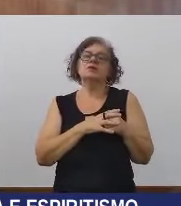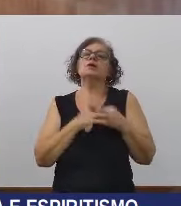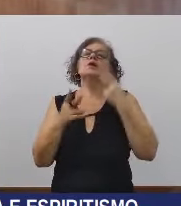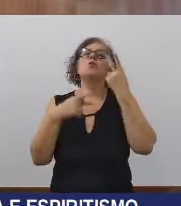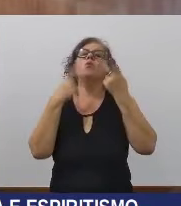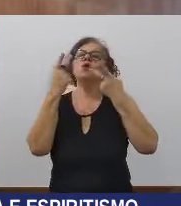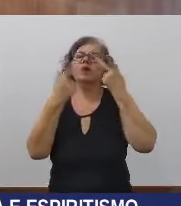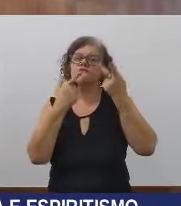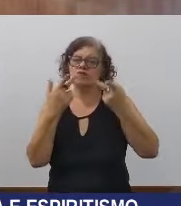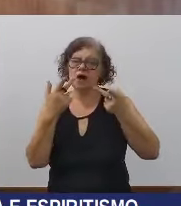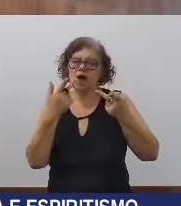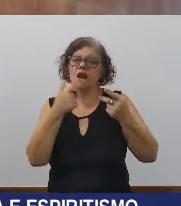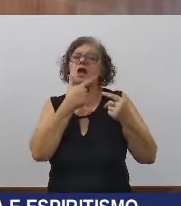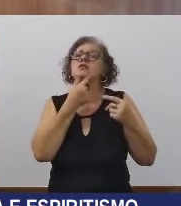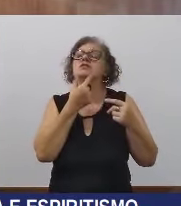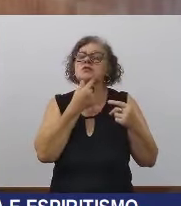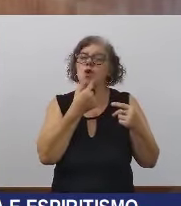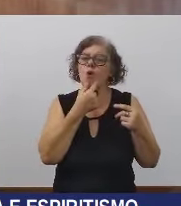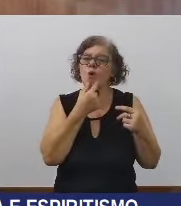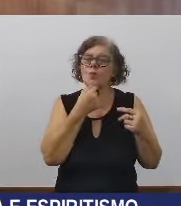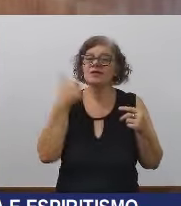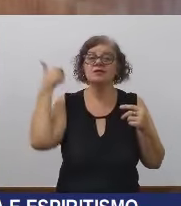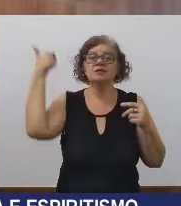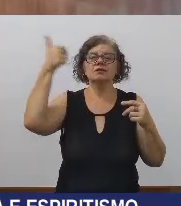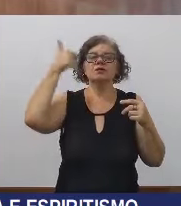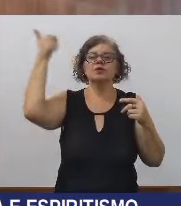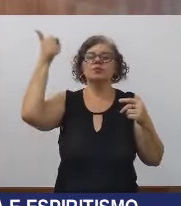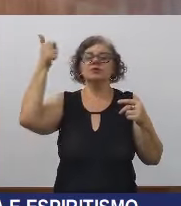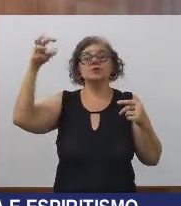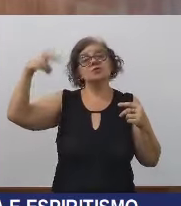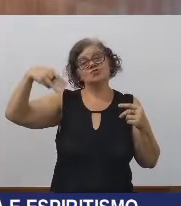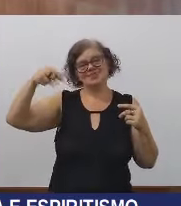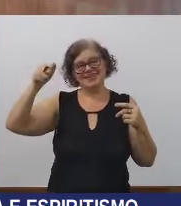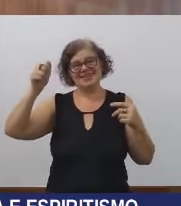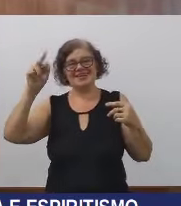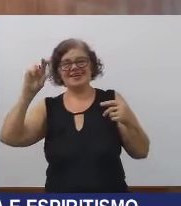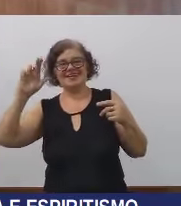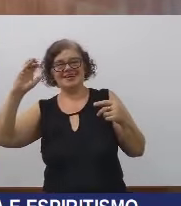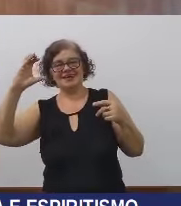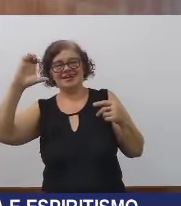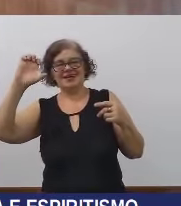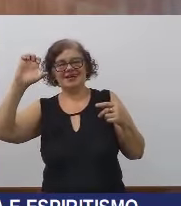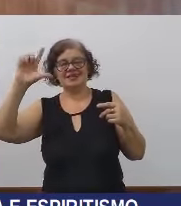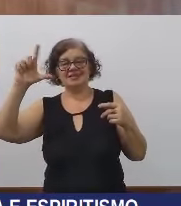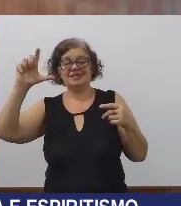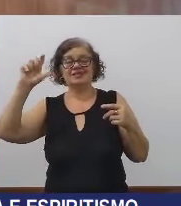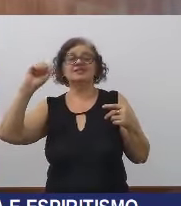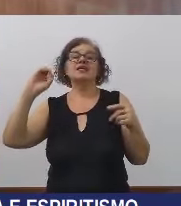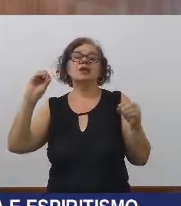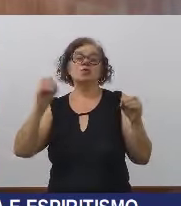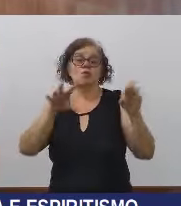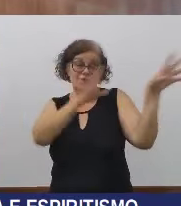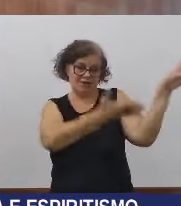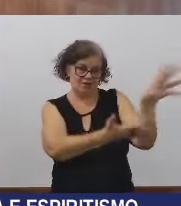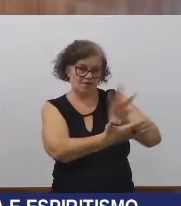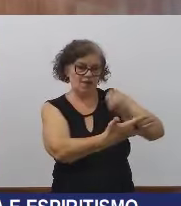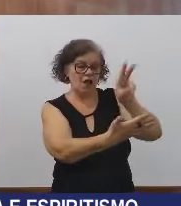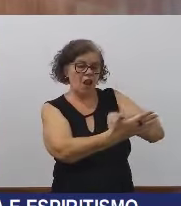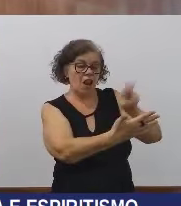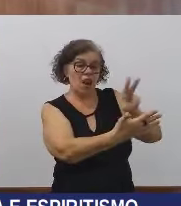E o que fala esse Marcelo Gleiser? Né? É curioso porque eu vou até copiar, vou ler aqui, se me permitem, uma frase